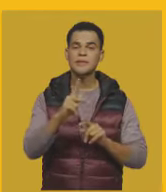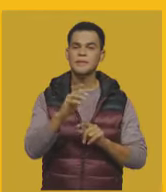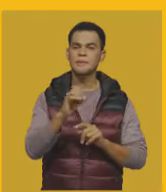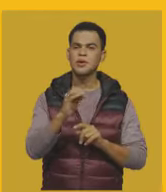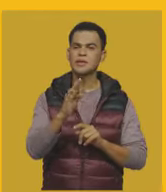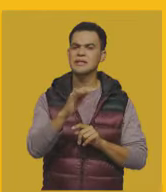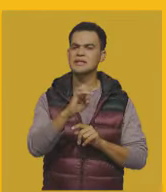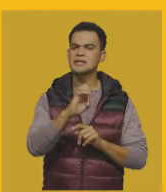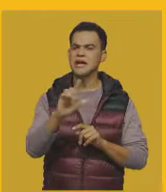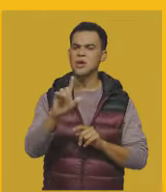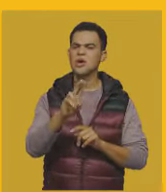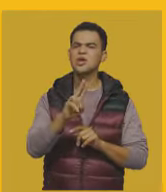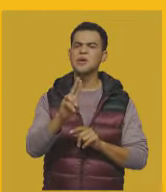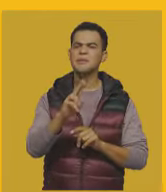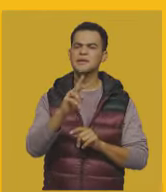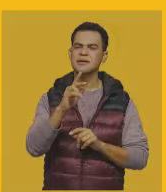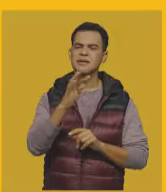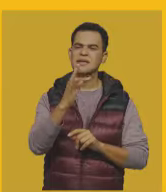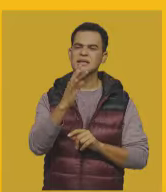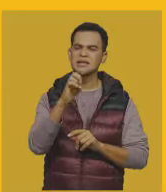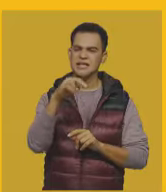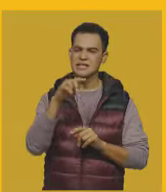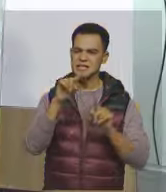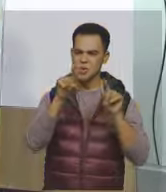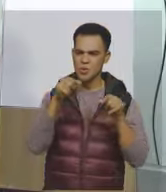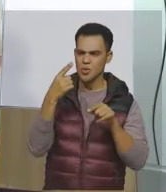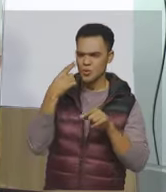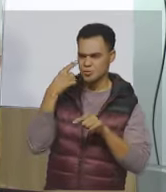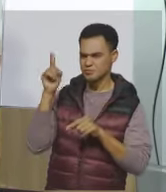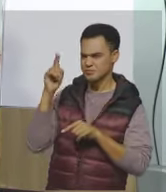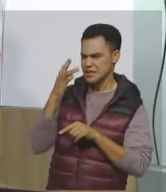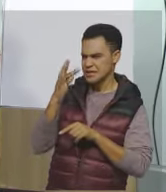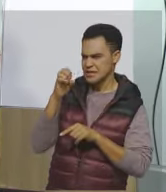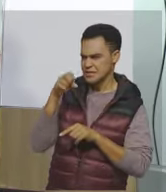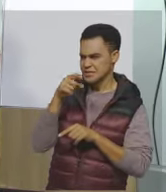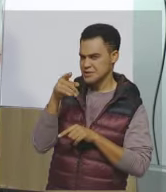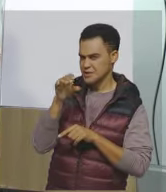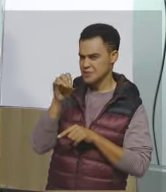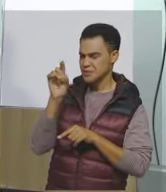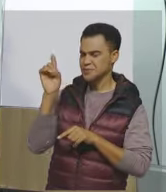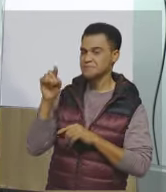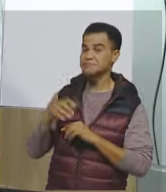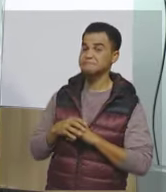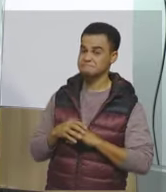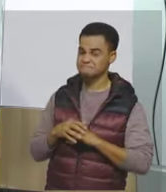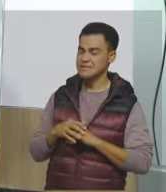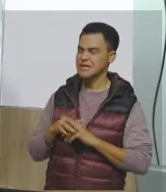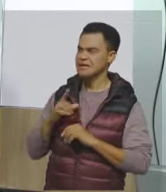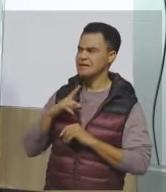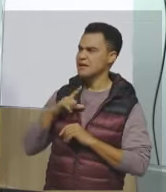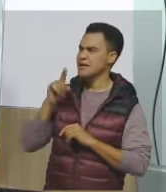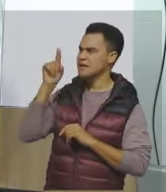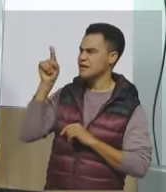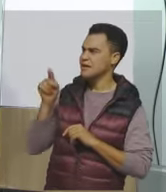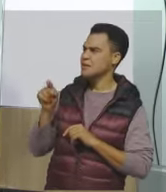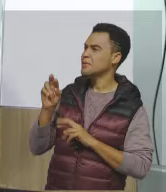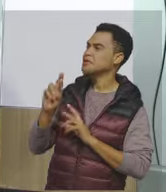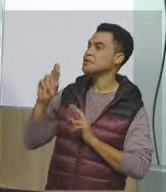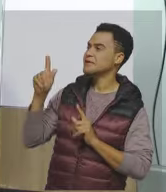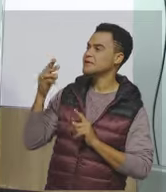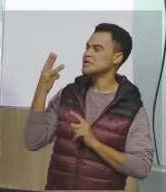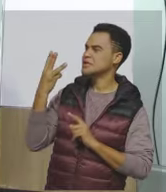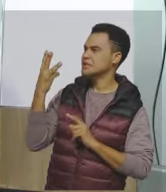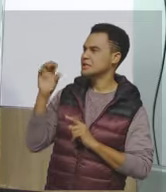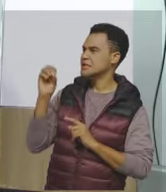tensão. É outra forma de falar a mesma coisa, tá? Qual é a intensidade da corrente elétrica no resistor de 10 ohms?